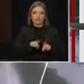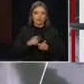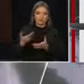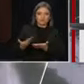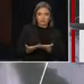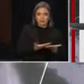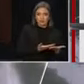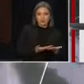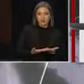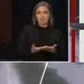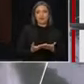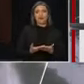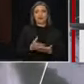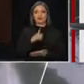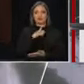ele.